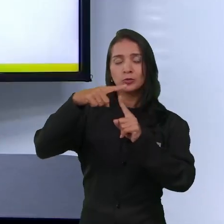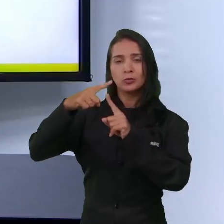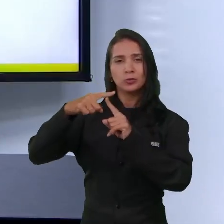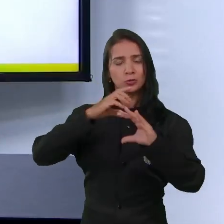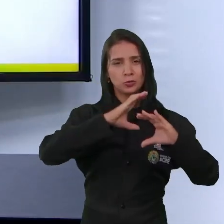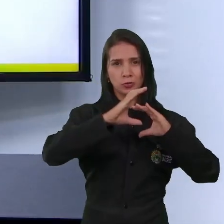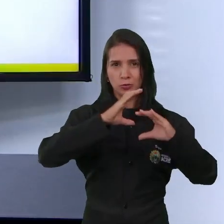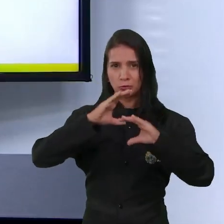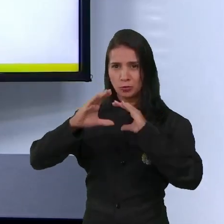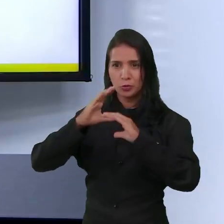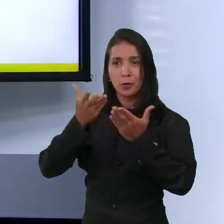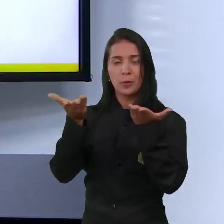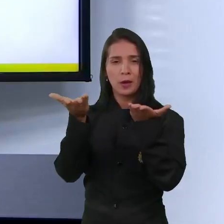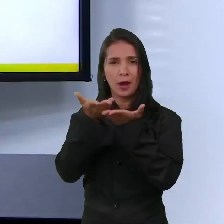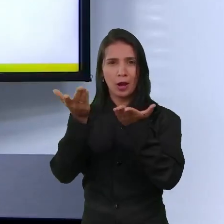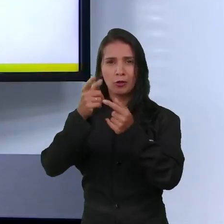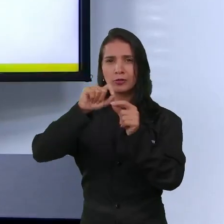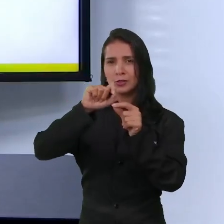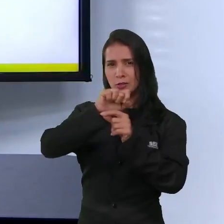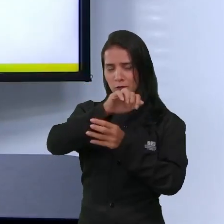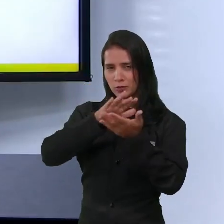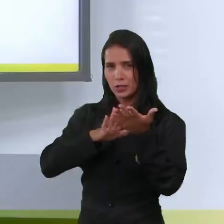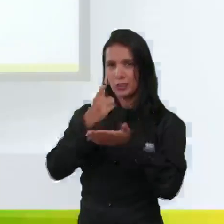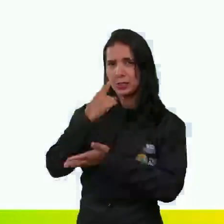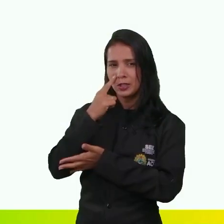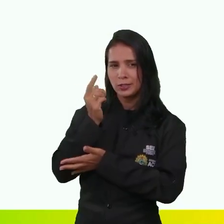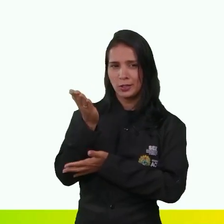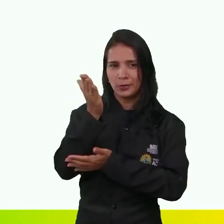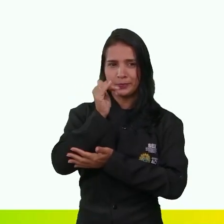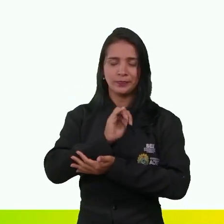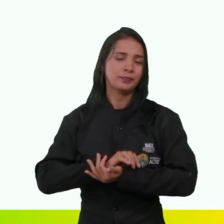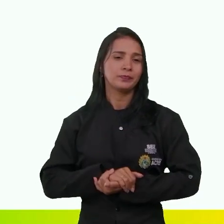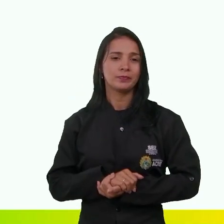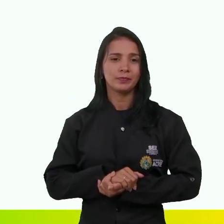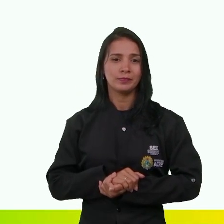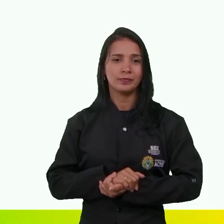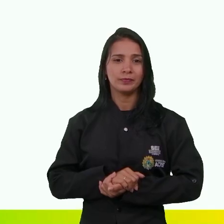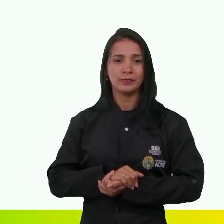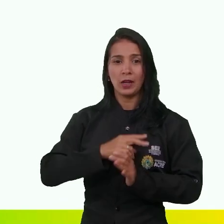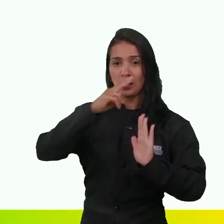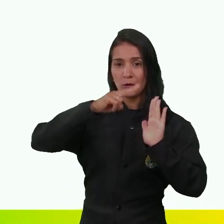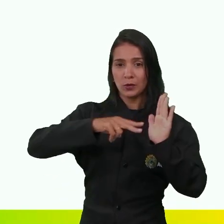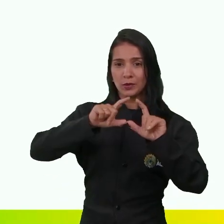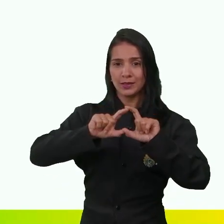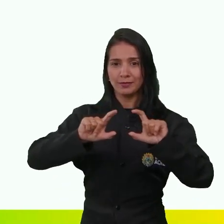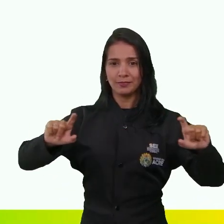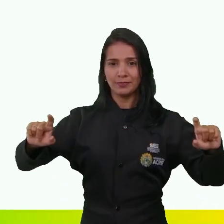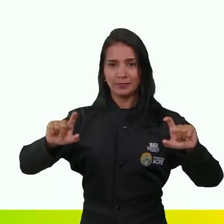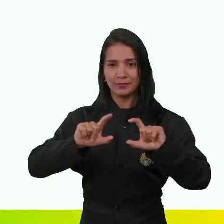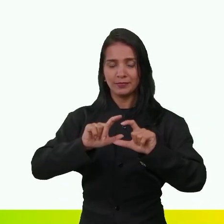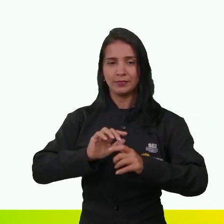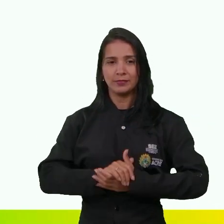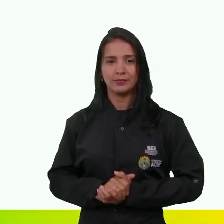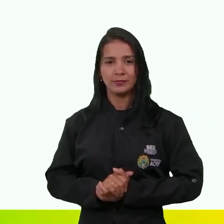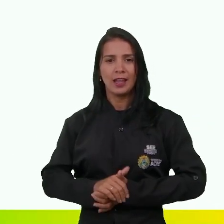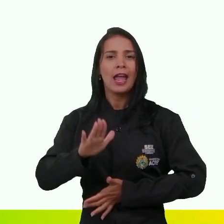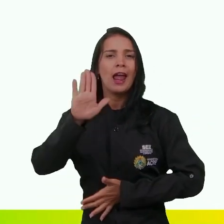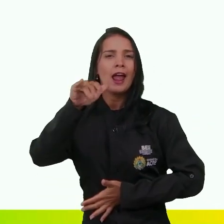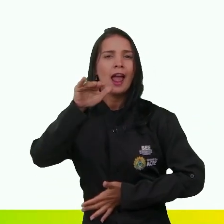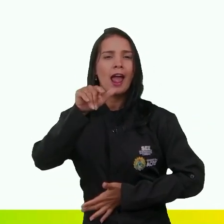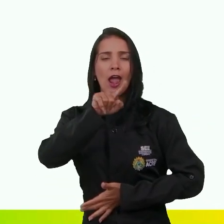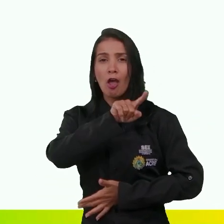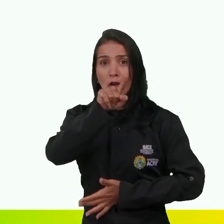circulação. Vamos aqui à nossa questão. Leia o trecho abaixo. Gente, vocês